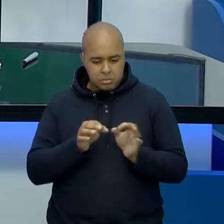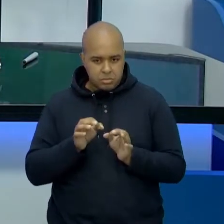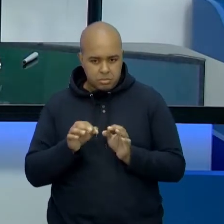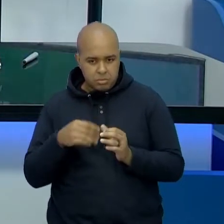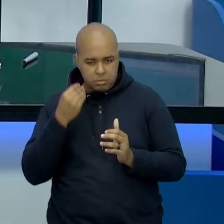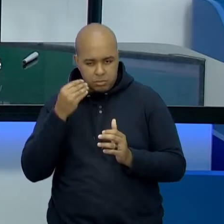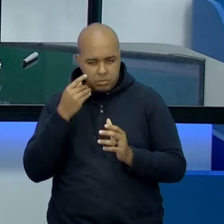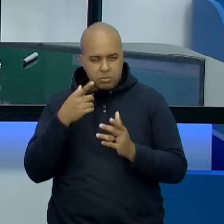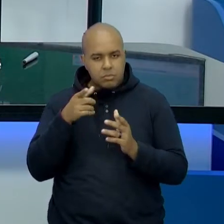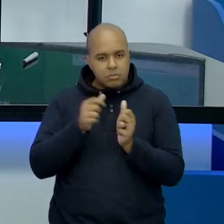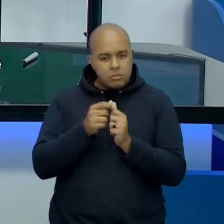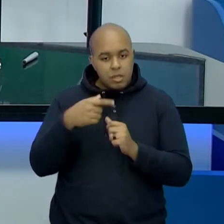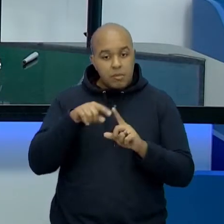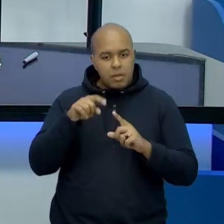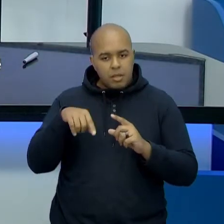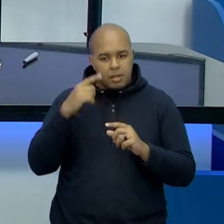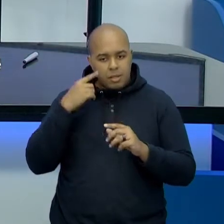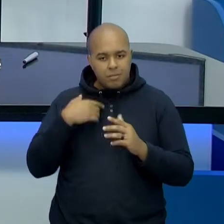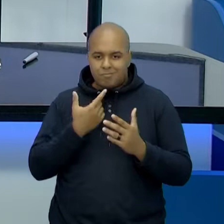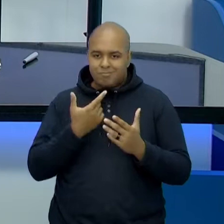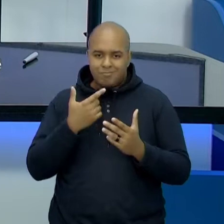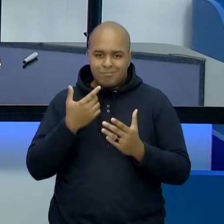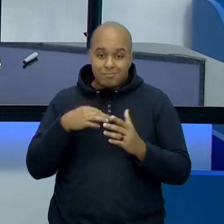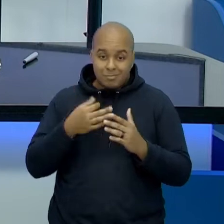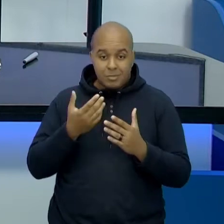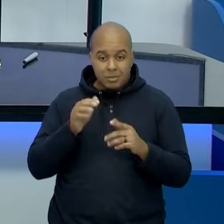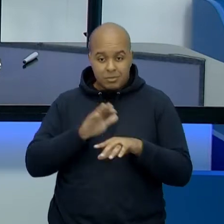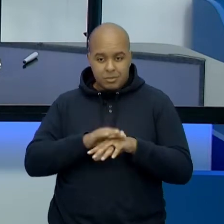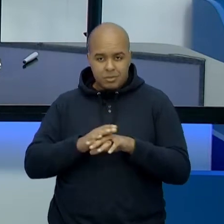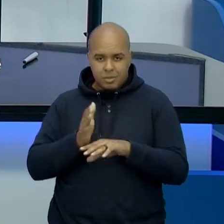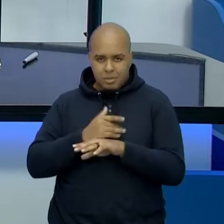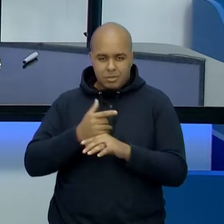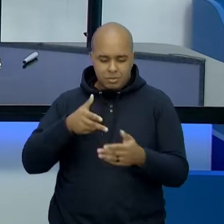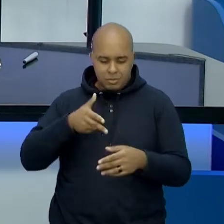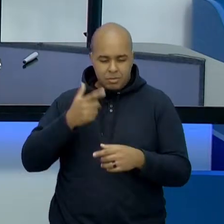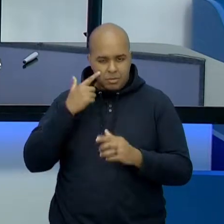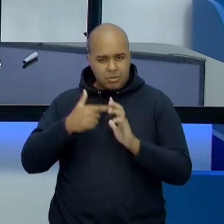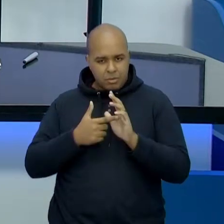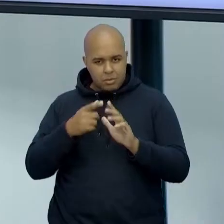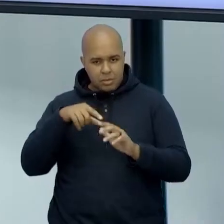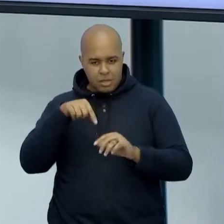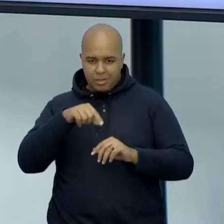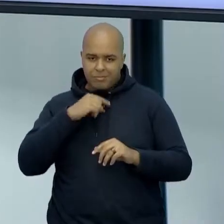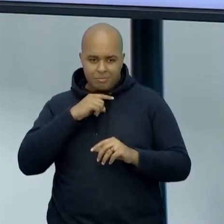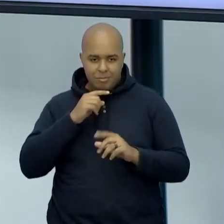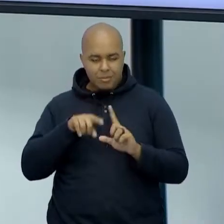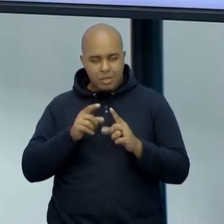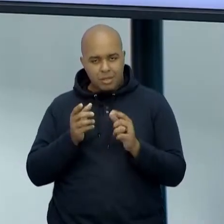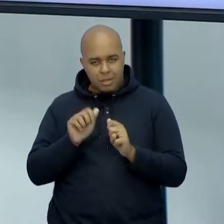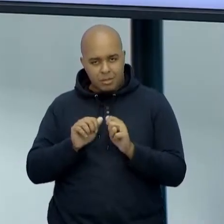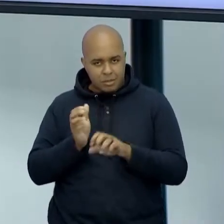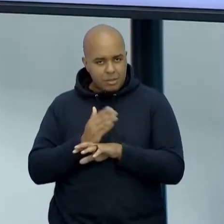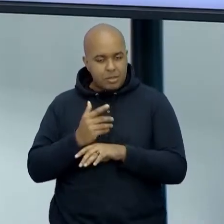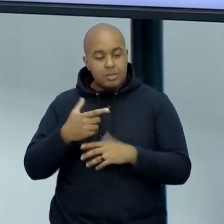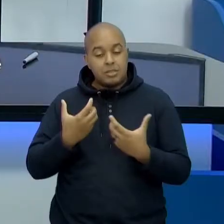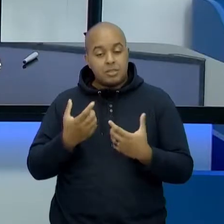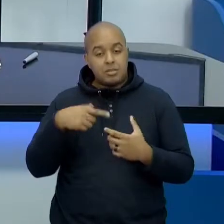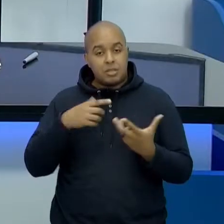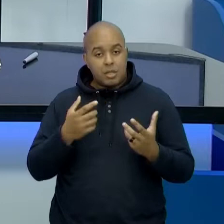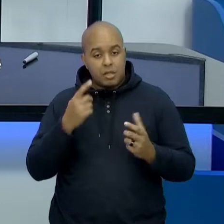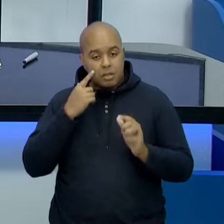esse experimento com vocês, mas aqui o meu não está dando certo. Eu fiz antes e gravei e vou mostrar para vocês. Então, o que a gente